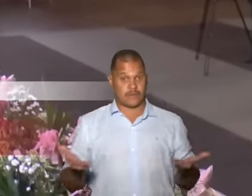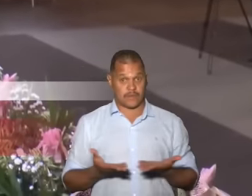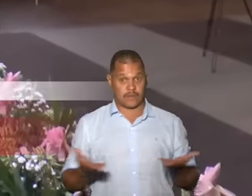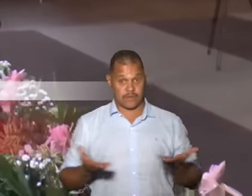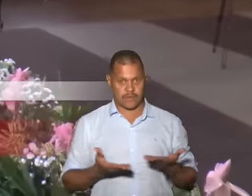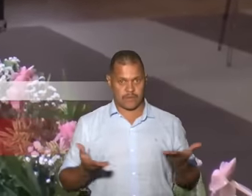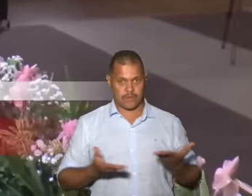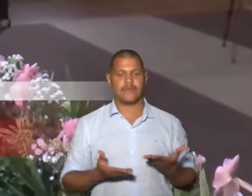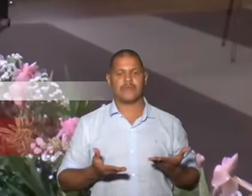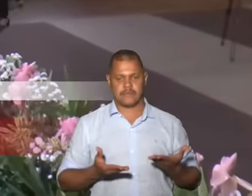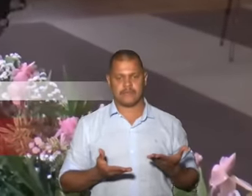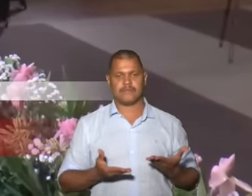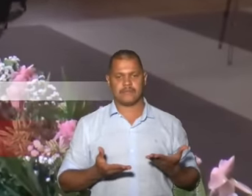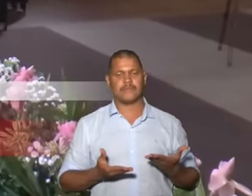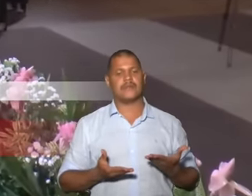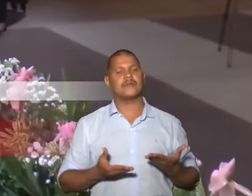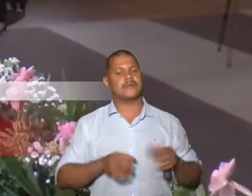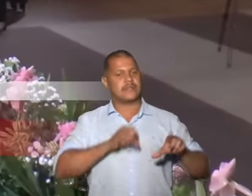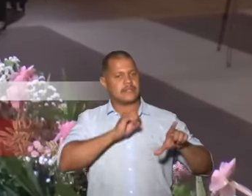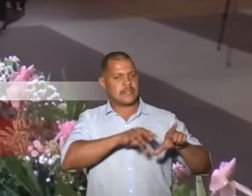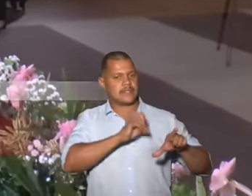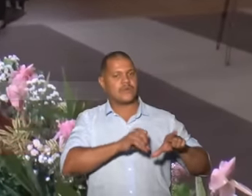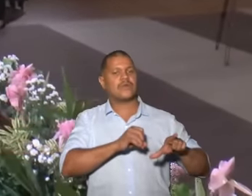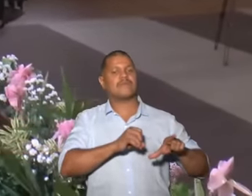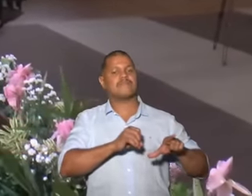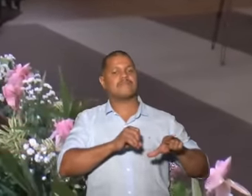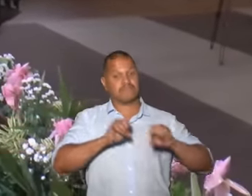Licenciadas em Educação Infantil,